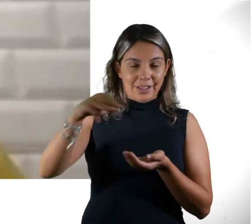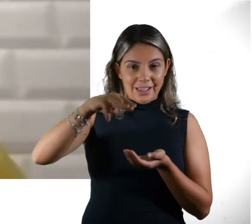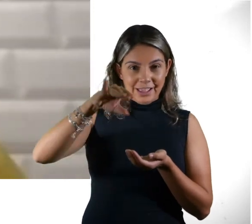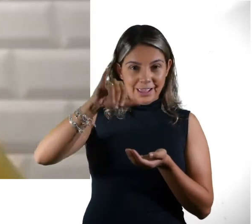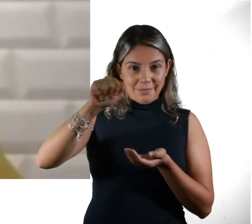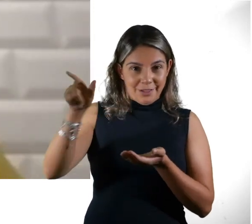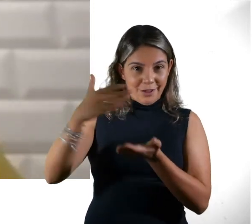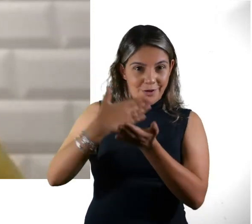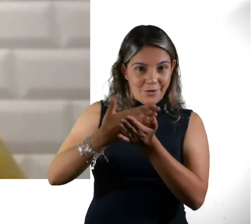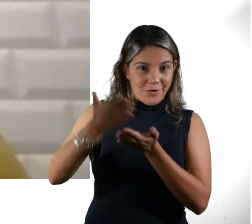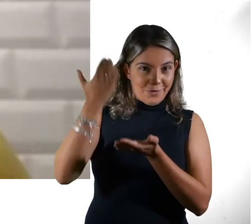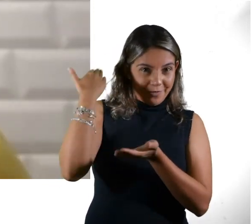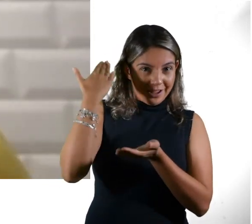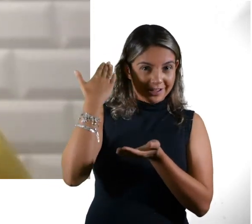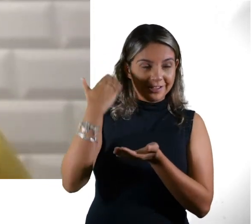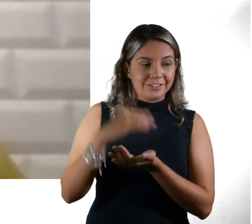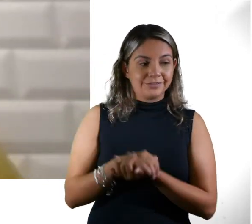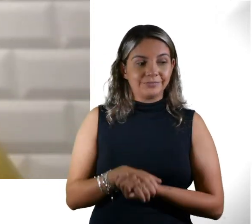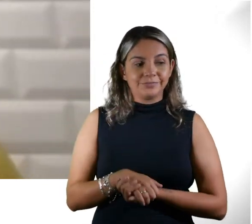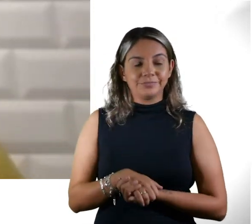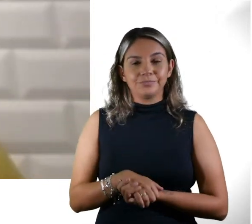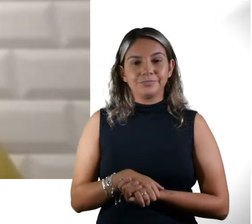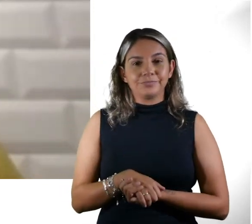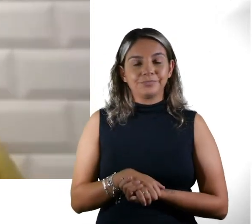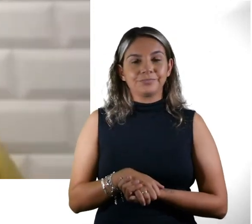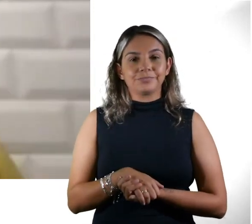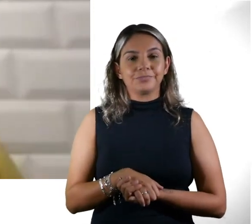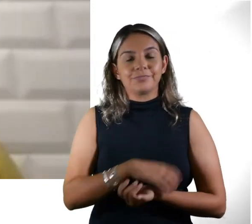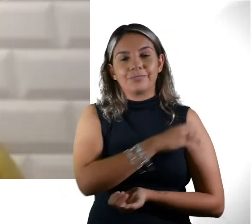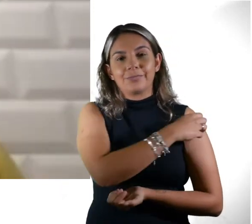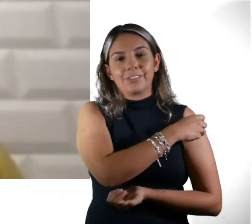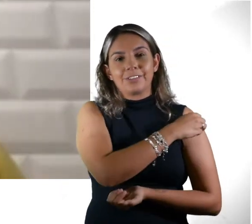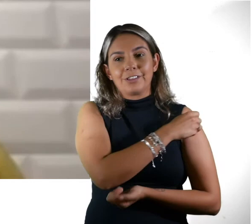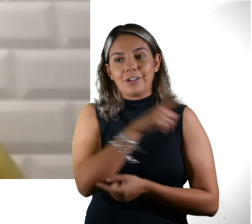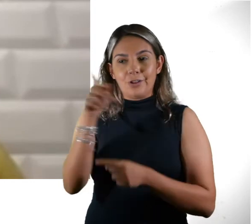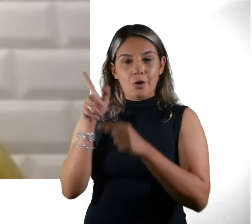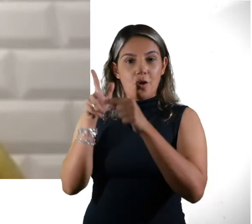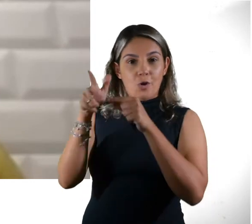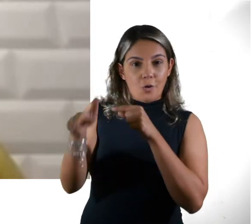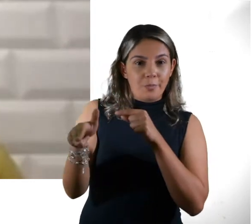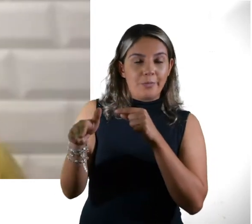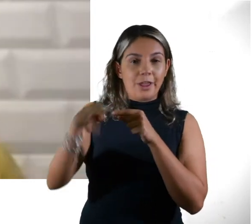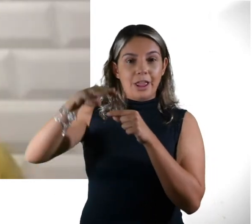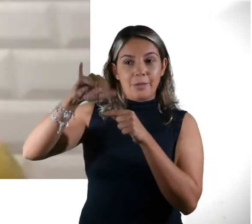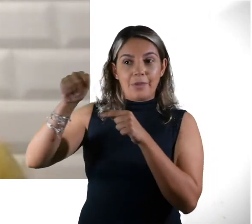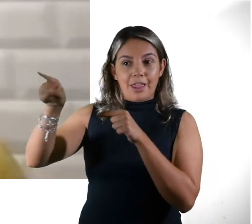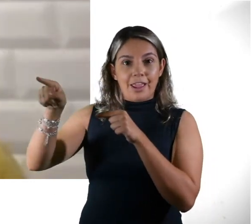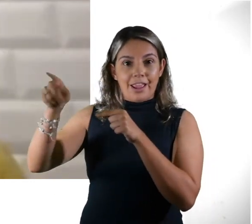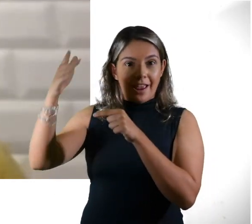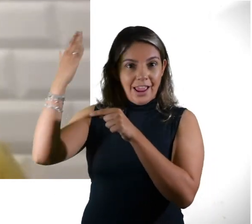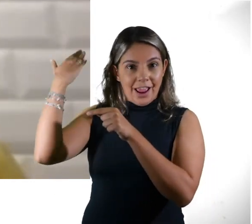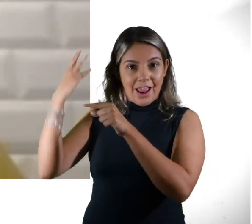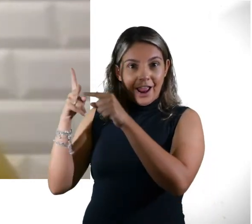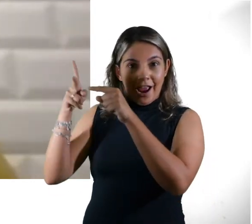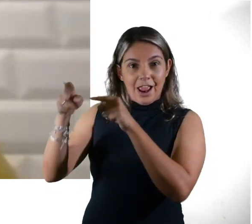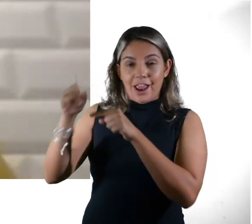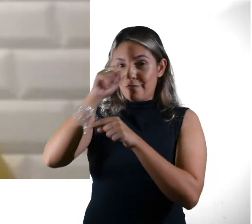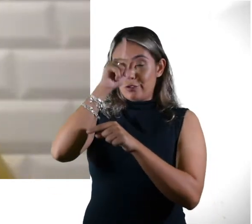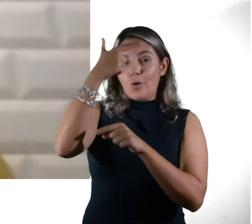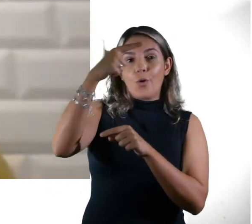outro, ele teve uma coragem enorme de romper com esse modelo e inventar um outro modelo